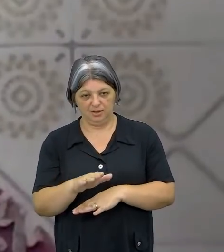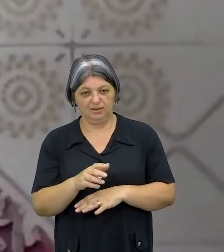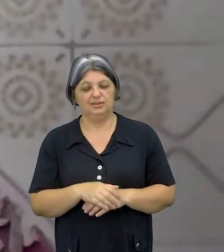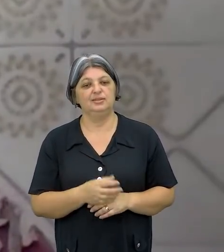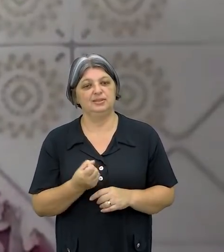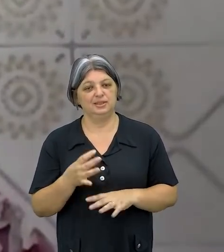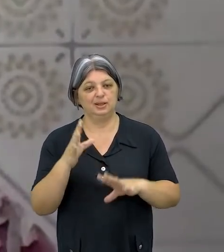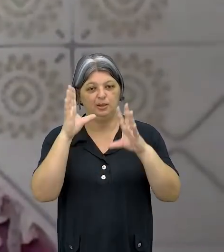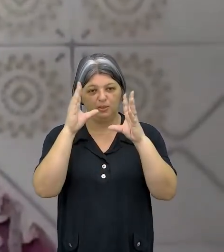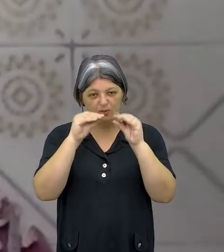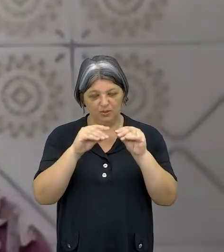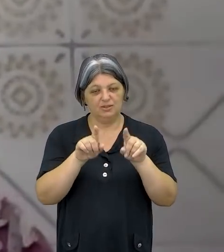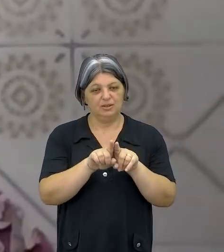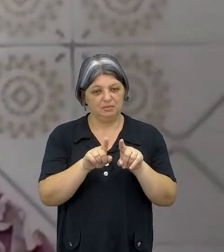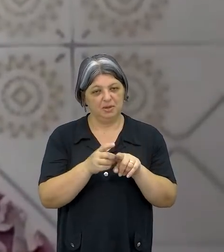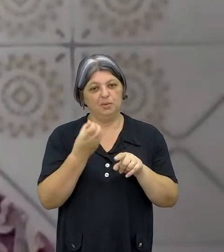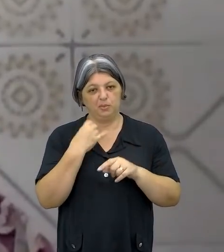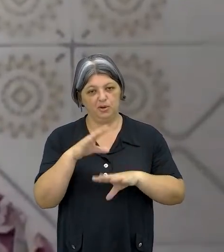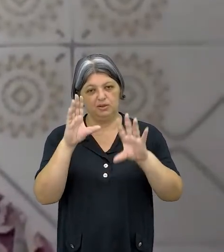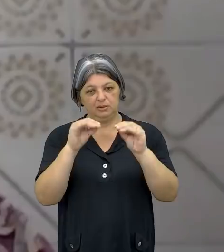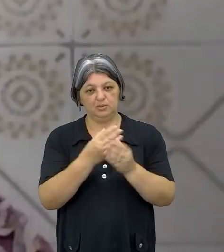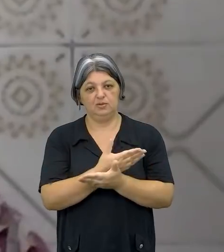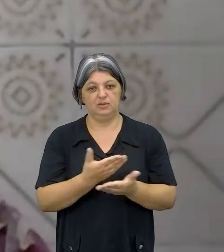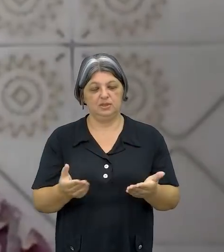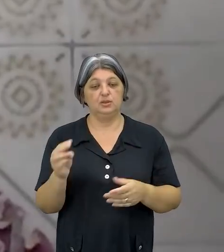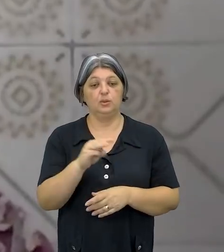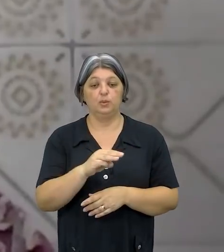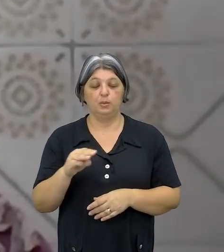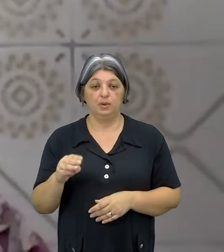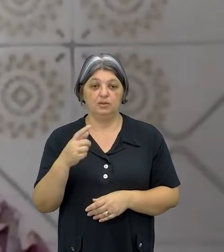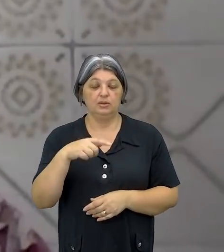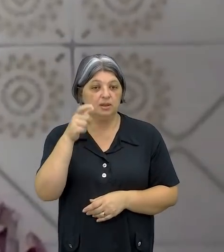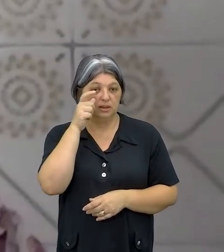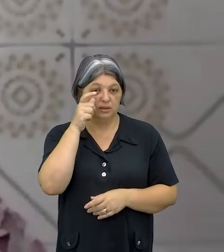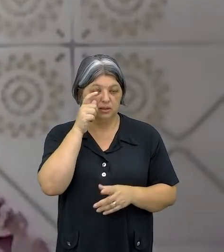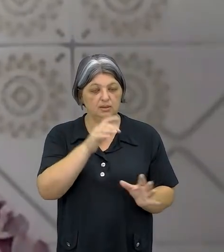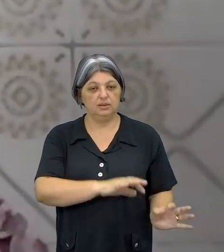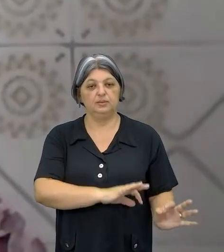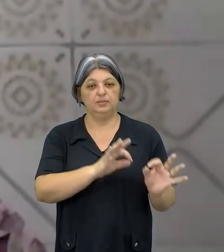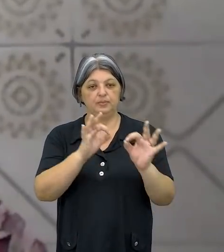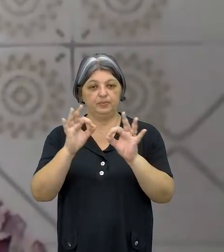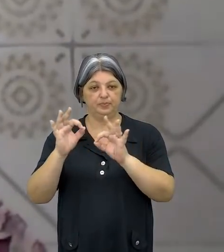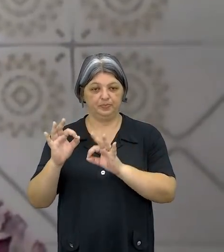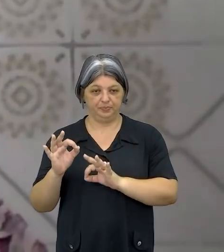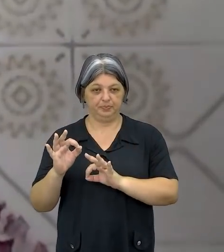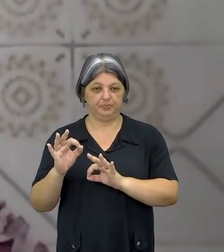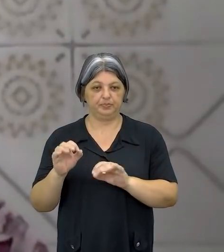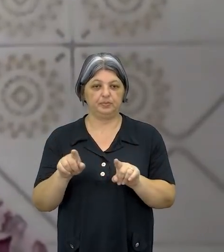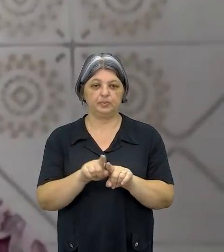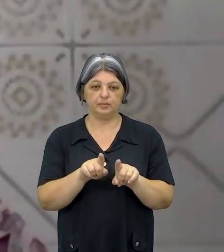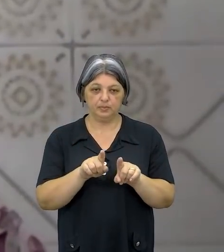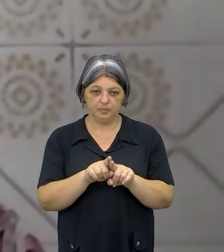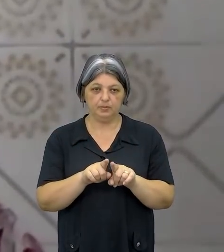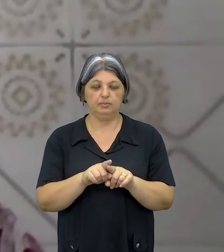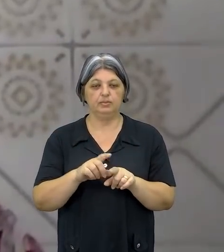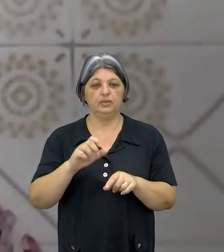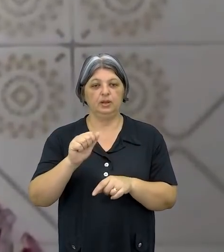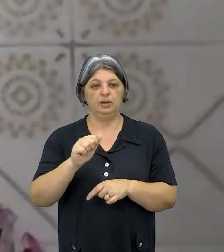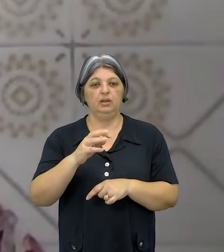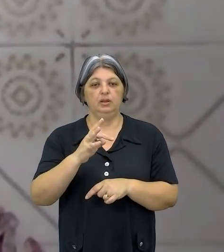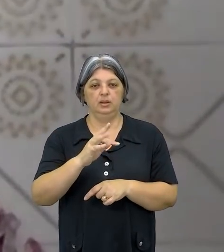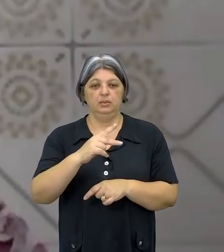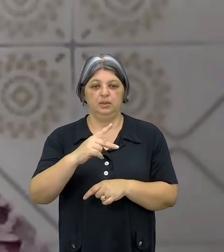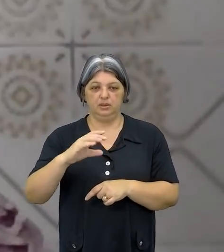boa noite para vocês, nesse momento também que vocês estarão assistindo e envolvidos, né, nas ATPCs das vossas